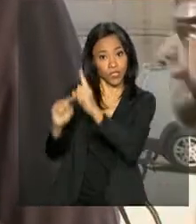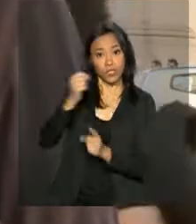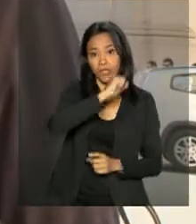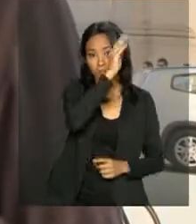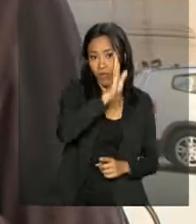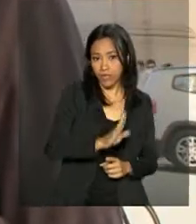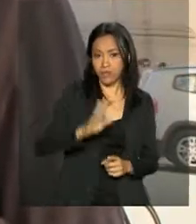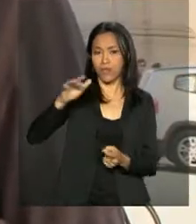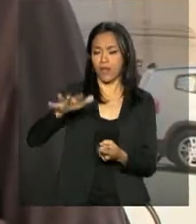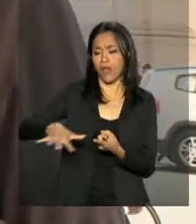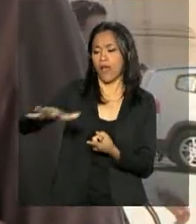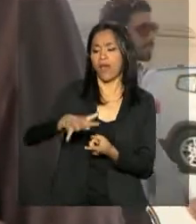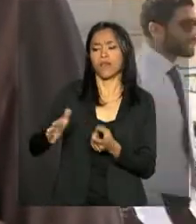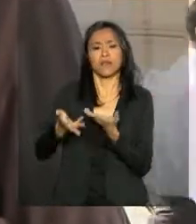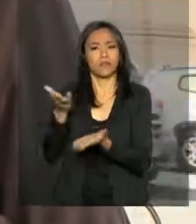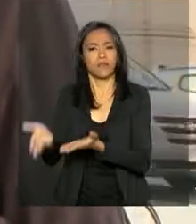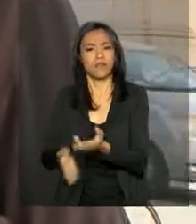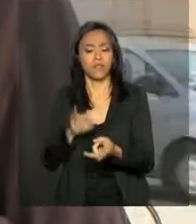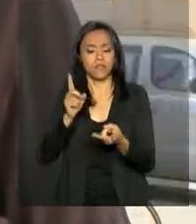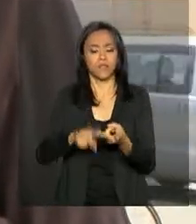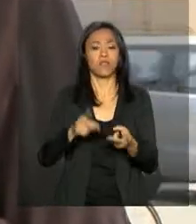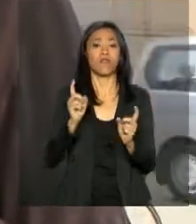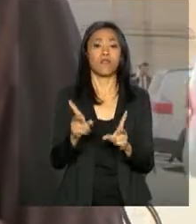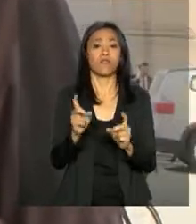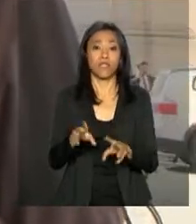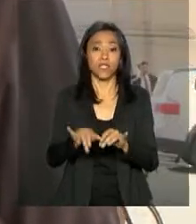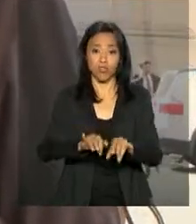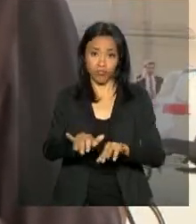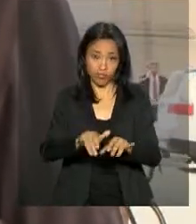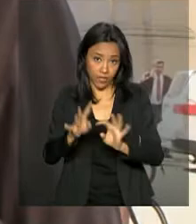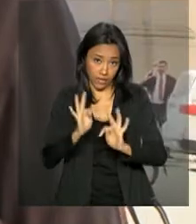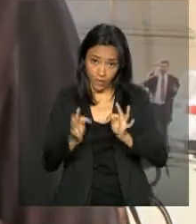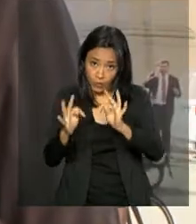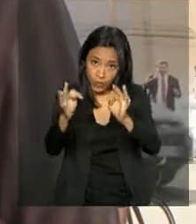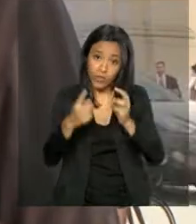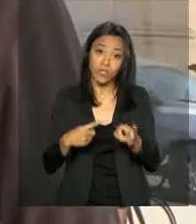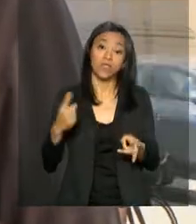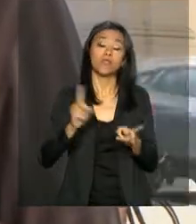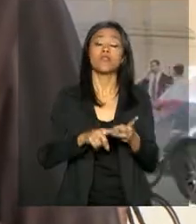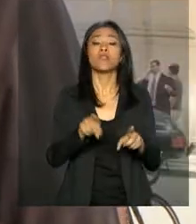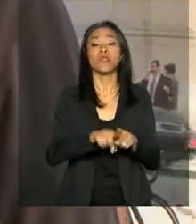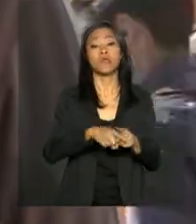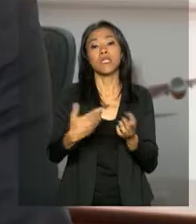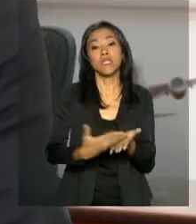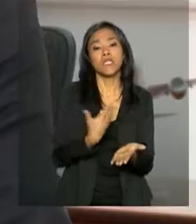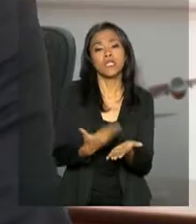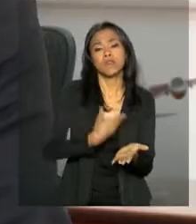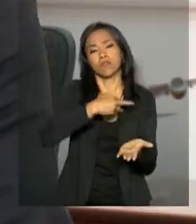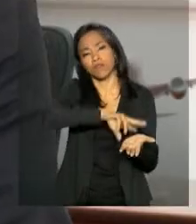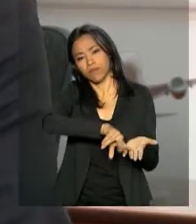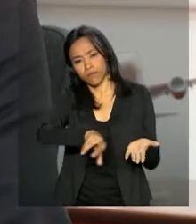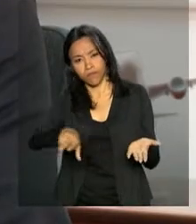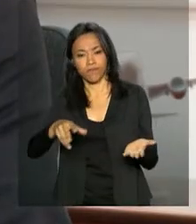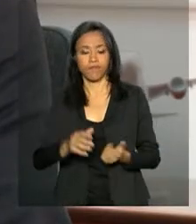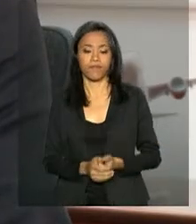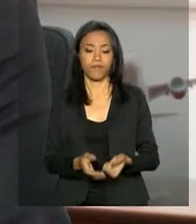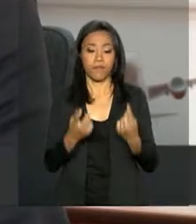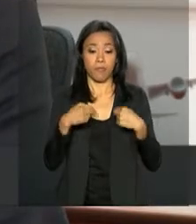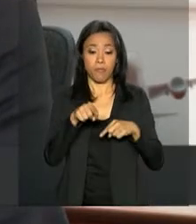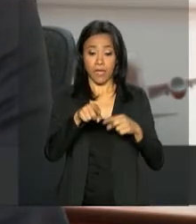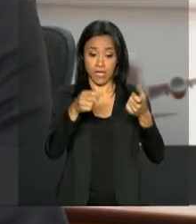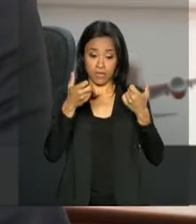serviços comércio eletrônico ela e comunicações e propriedades intelectuais é um acordo